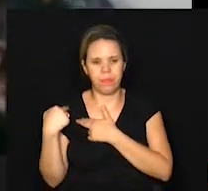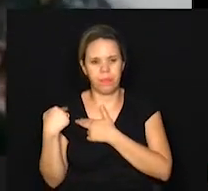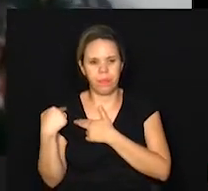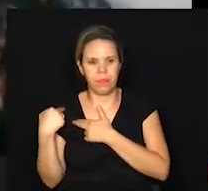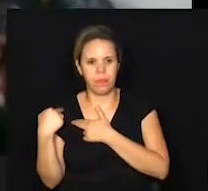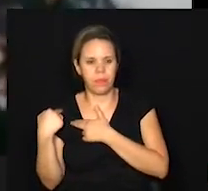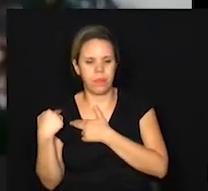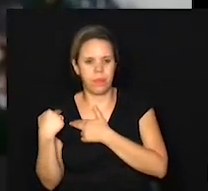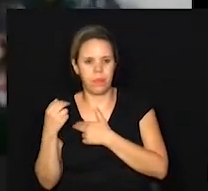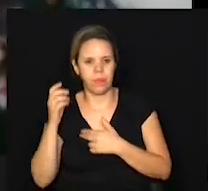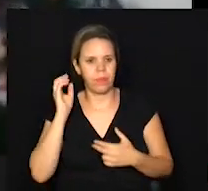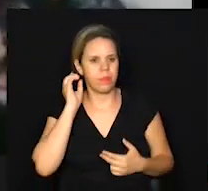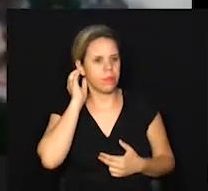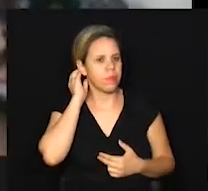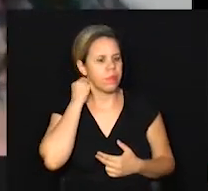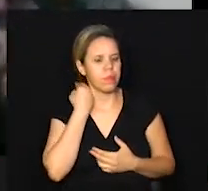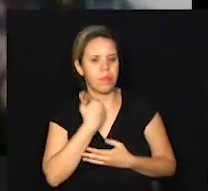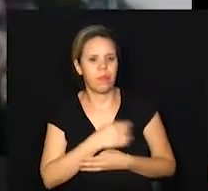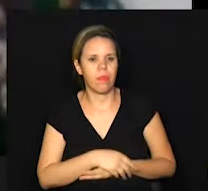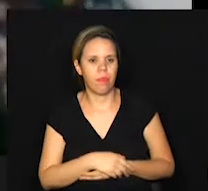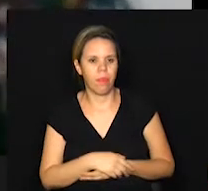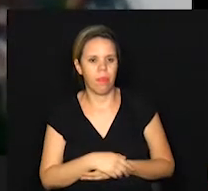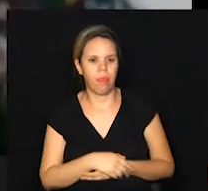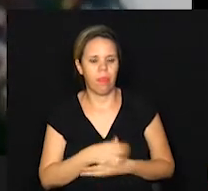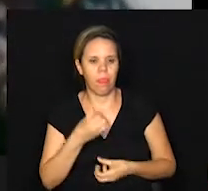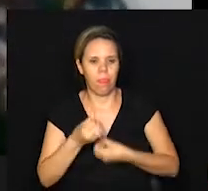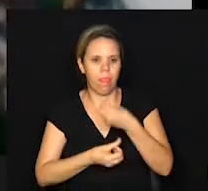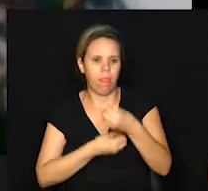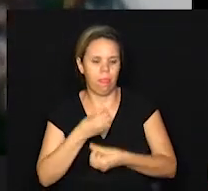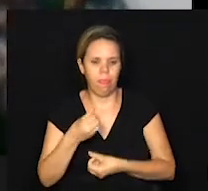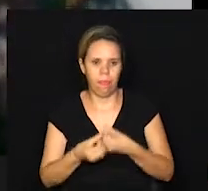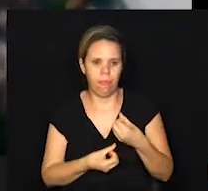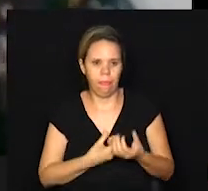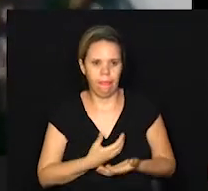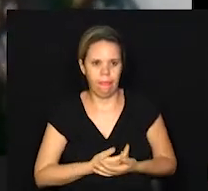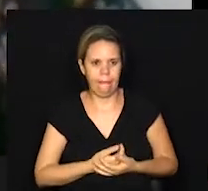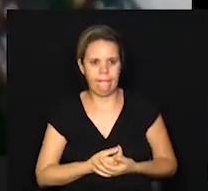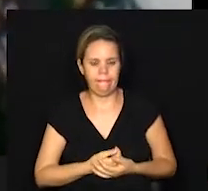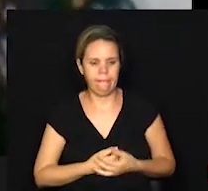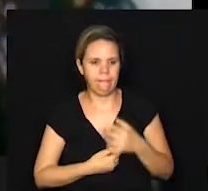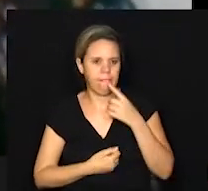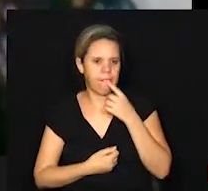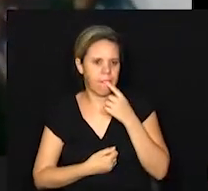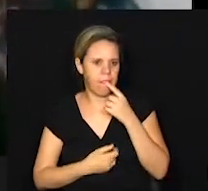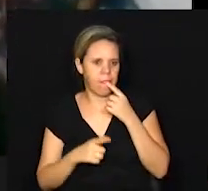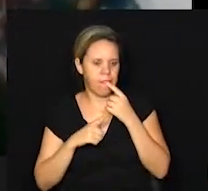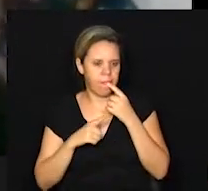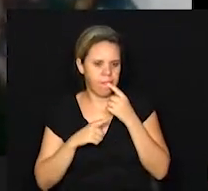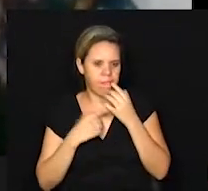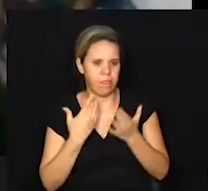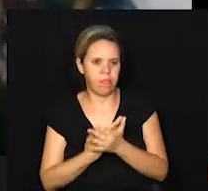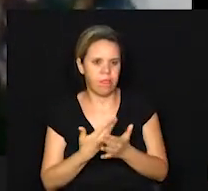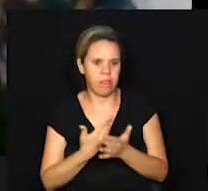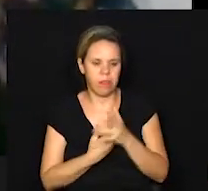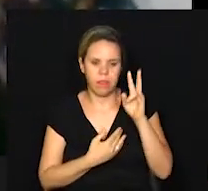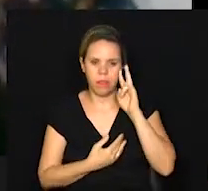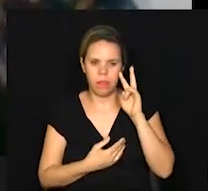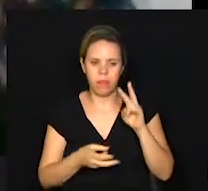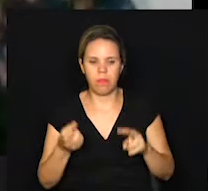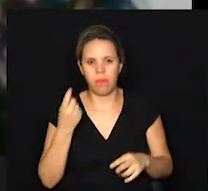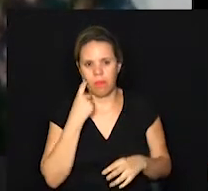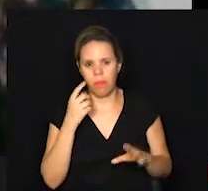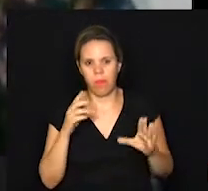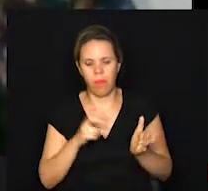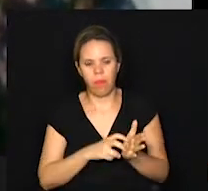dessas... foi um semestre sui generis, né? Eu tinha aula de segunda a sexta-feira, de manhã e à